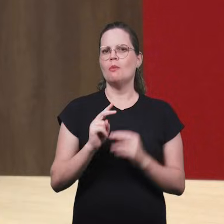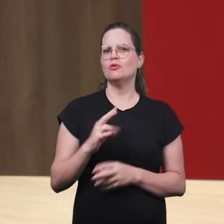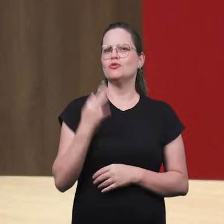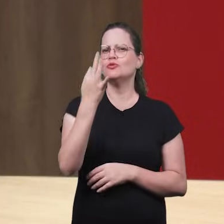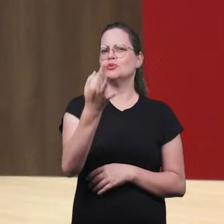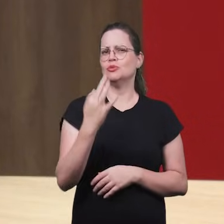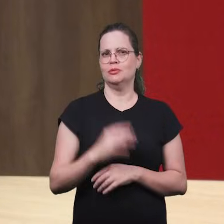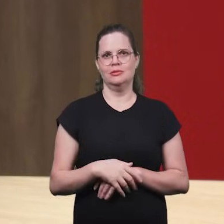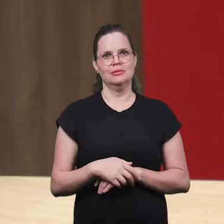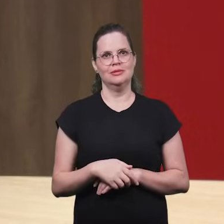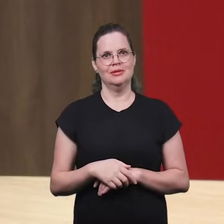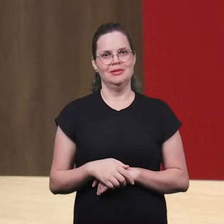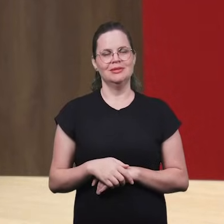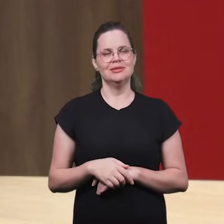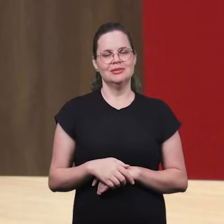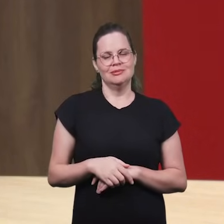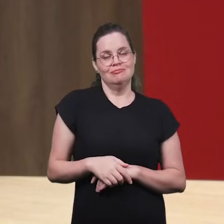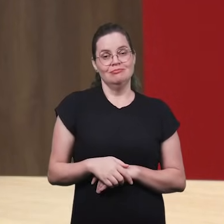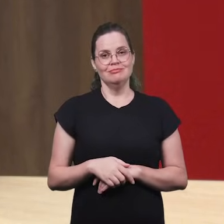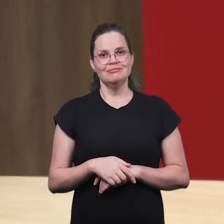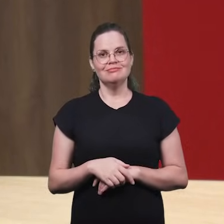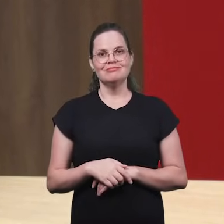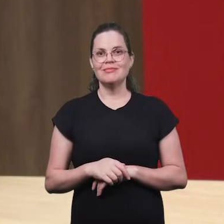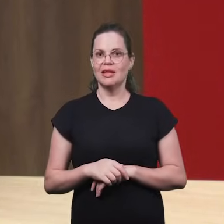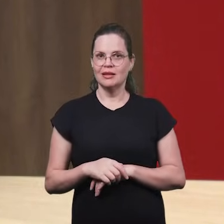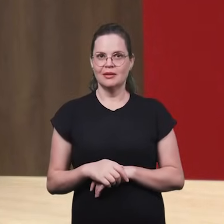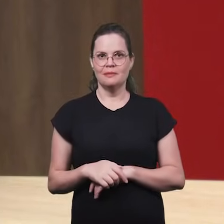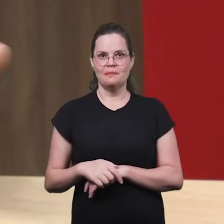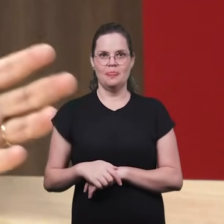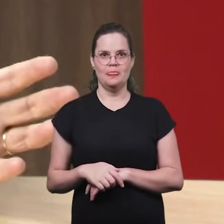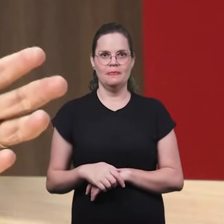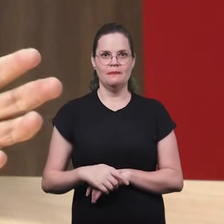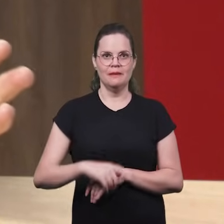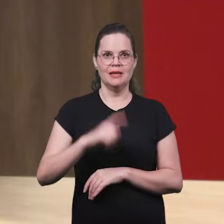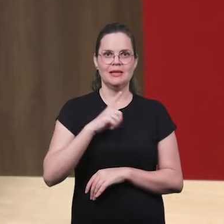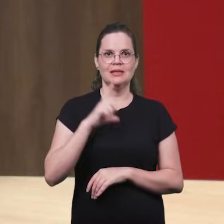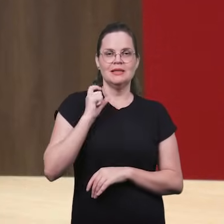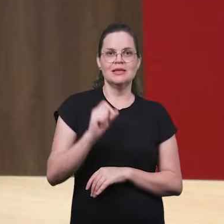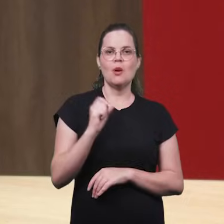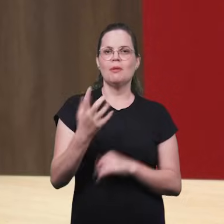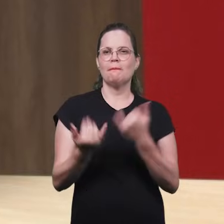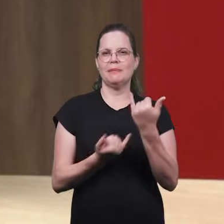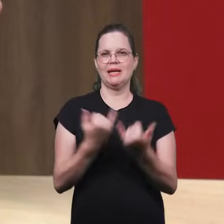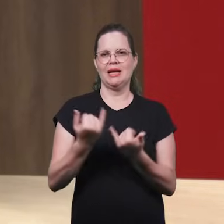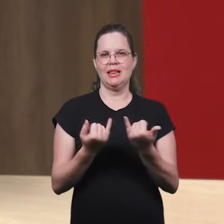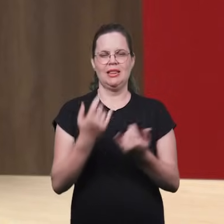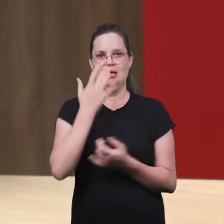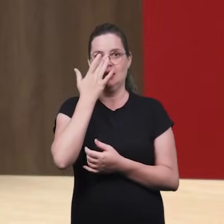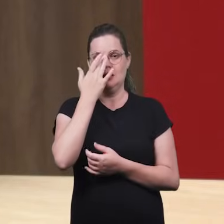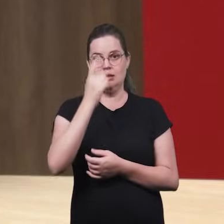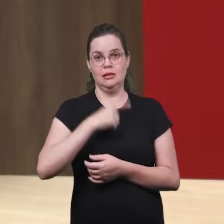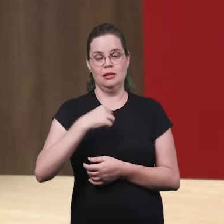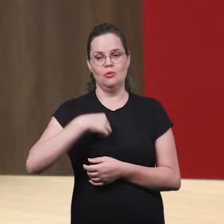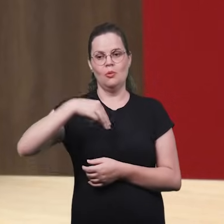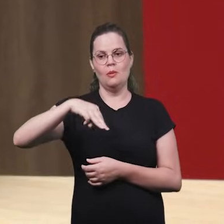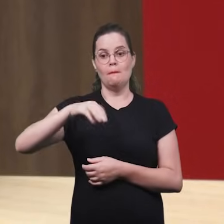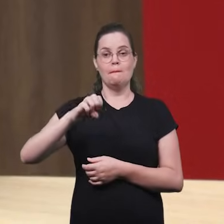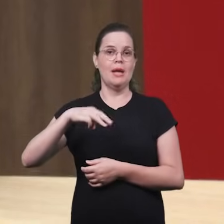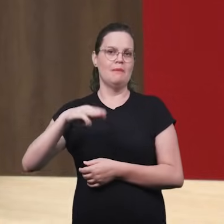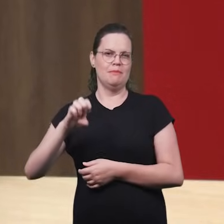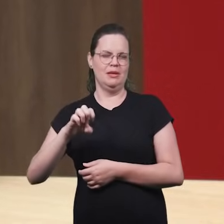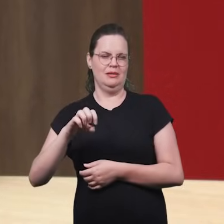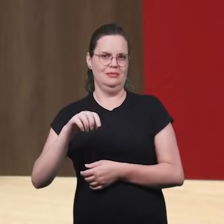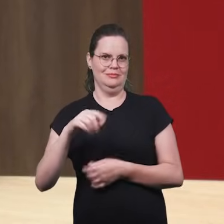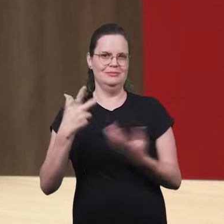vai. Tem o que as pessoas chamam de meme, né? Que é aquela brincadeira que tem muito meme que é